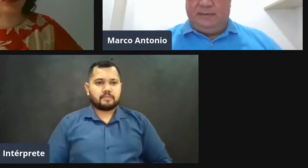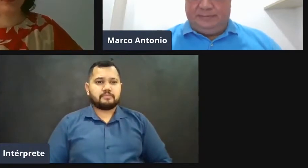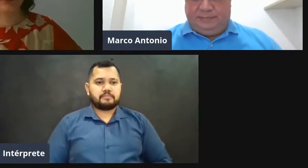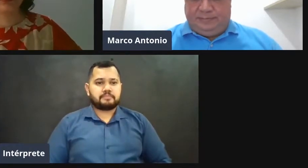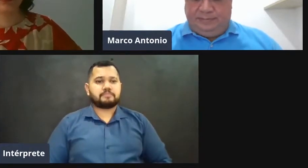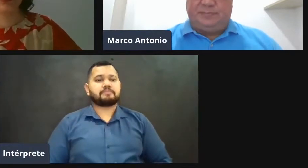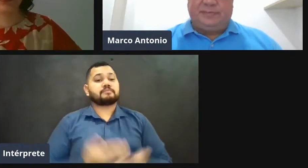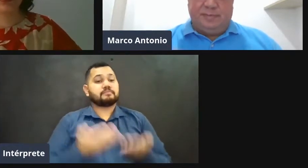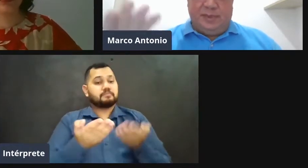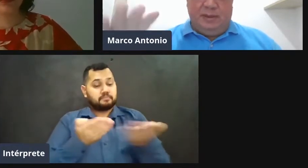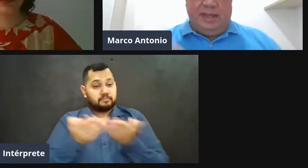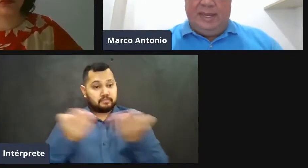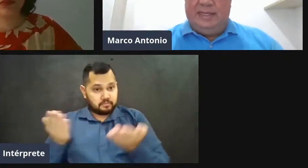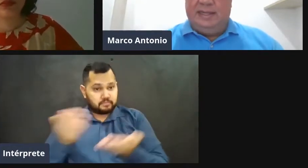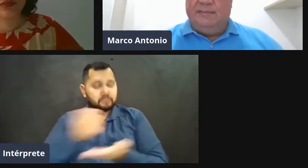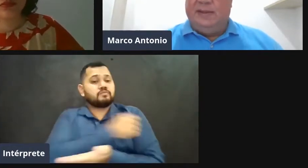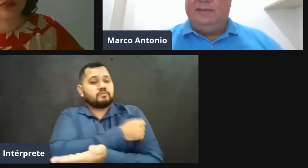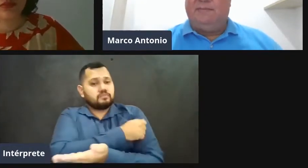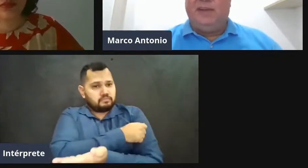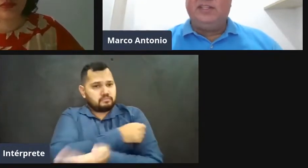ampliada